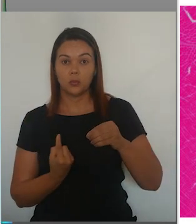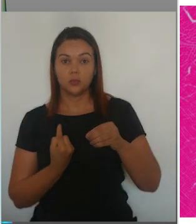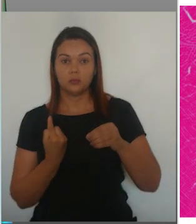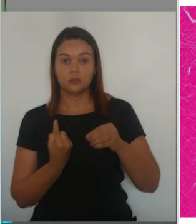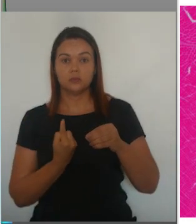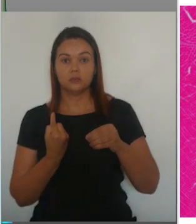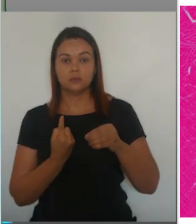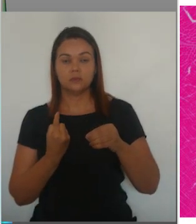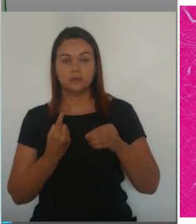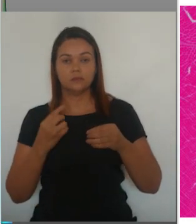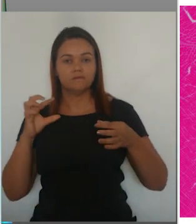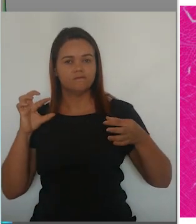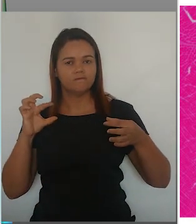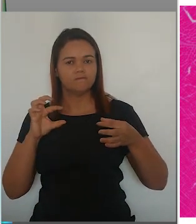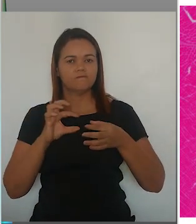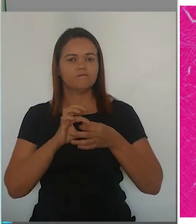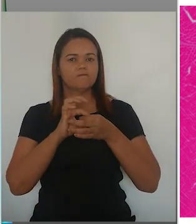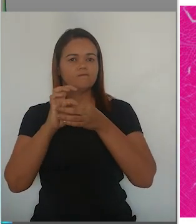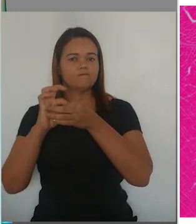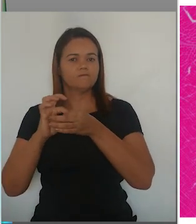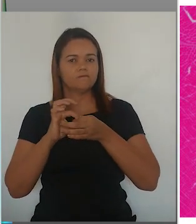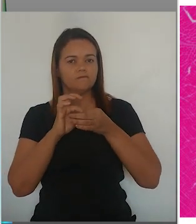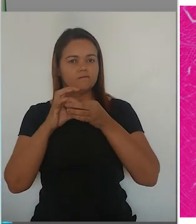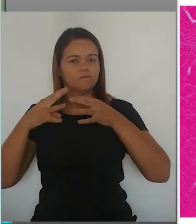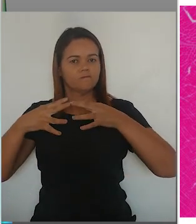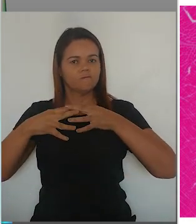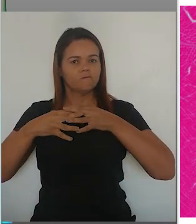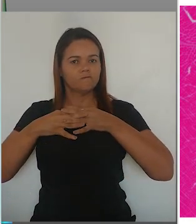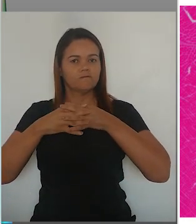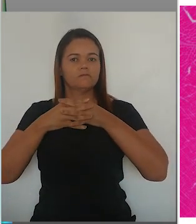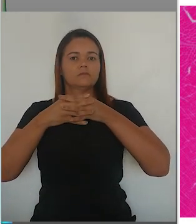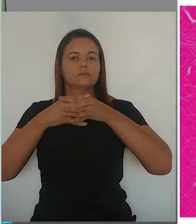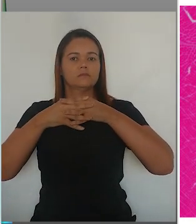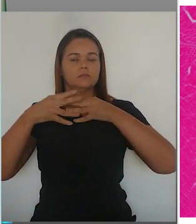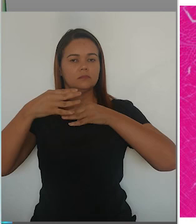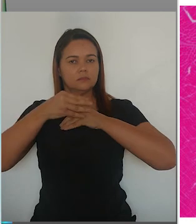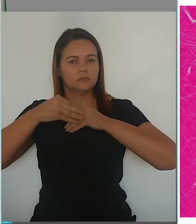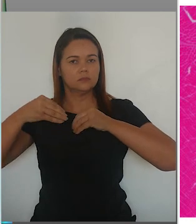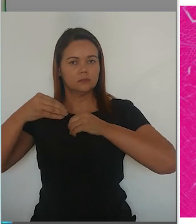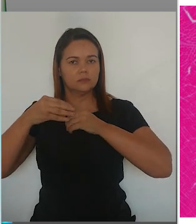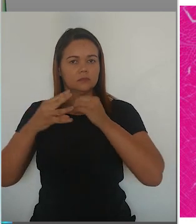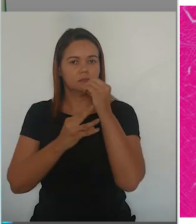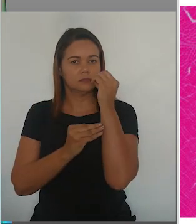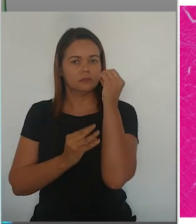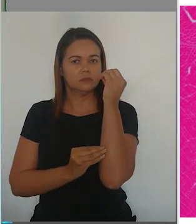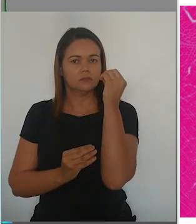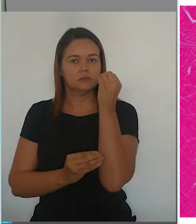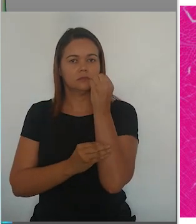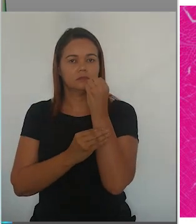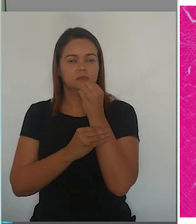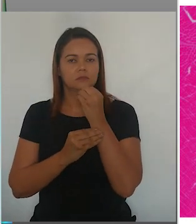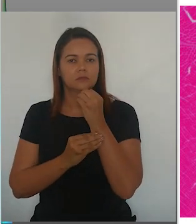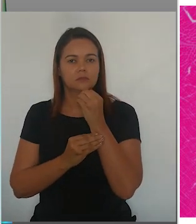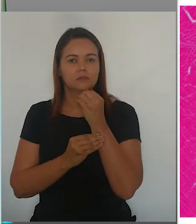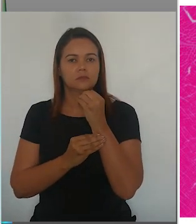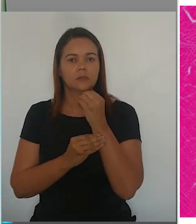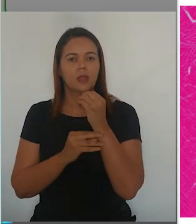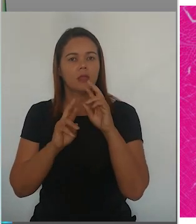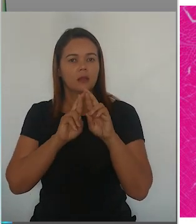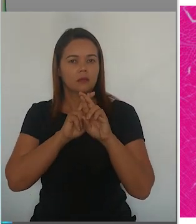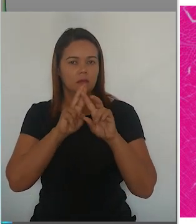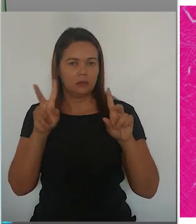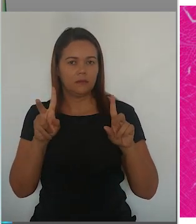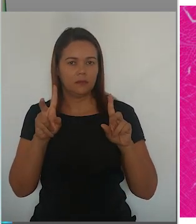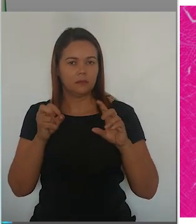únicas que se associam e formam feixes musculares. A exceção desta